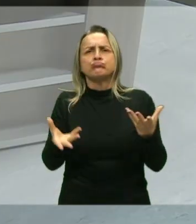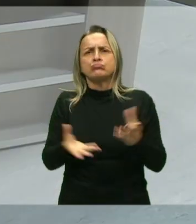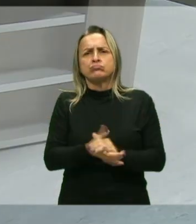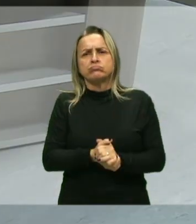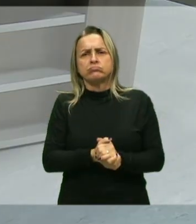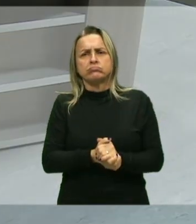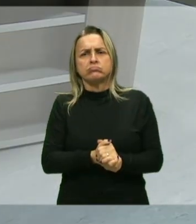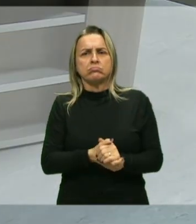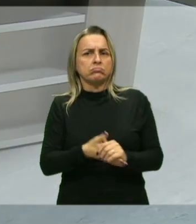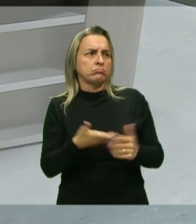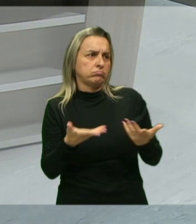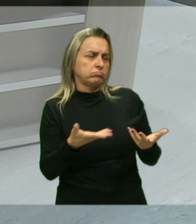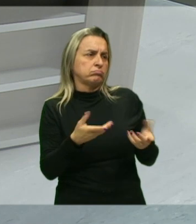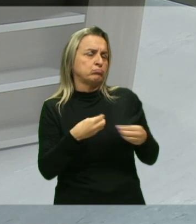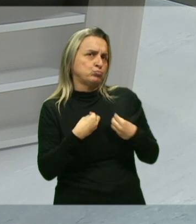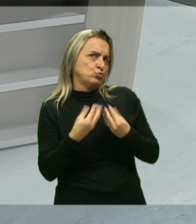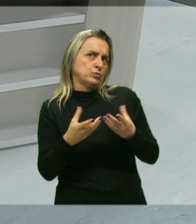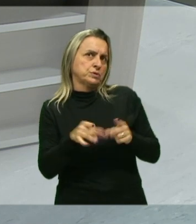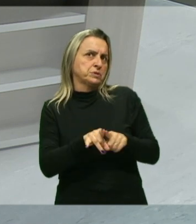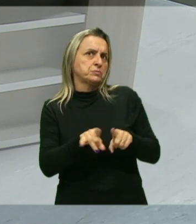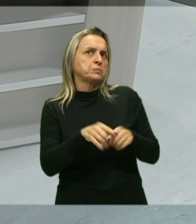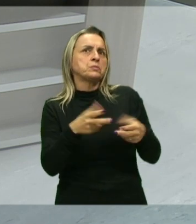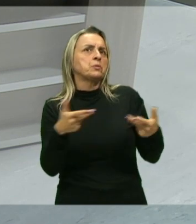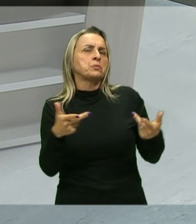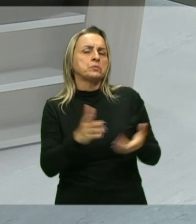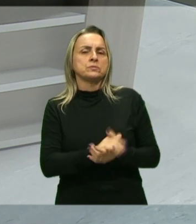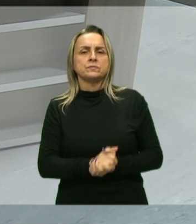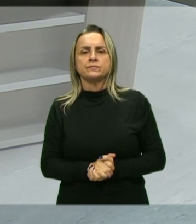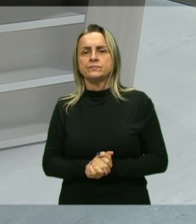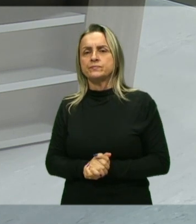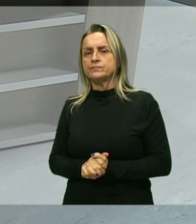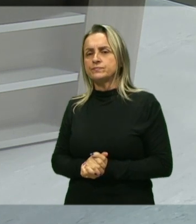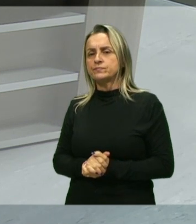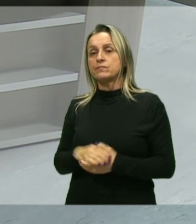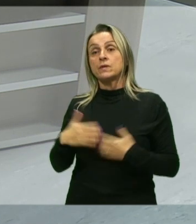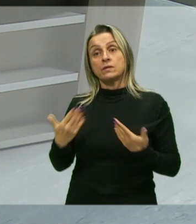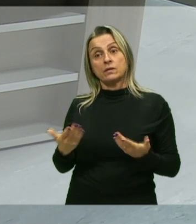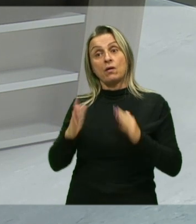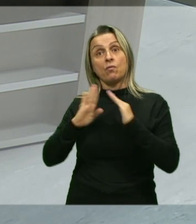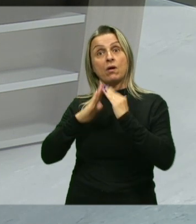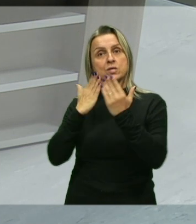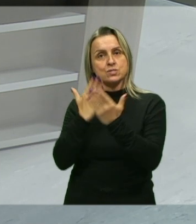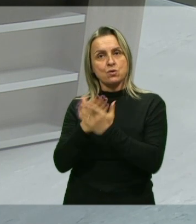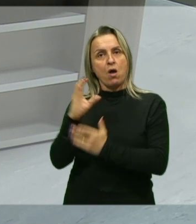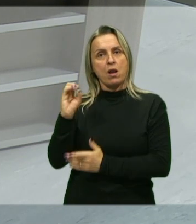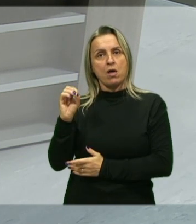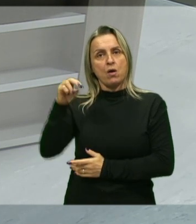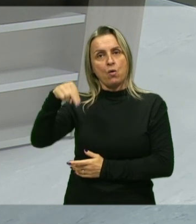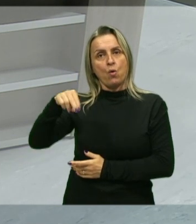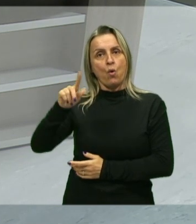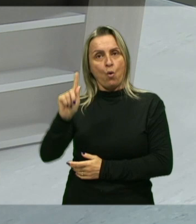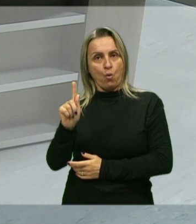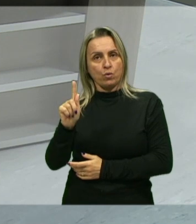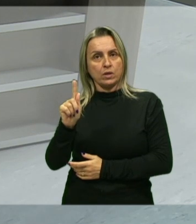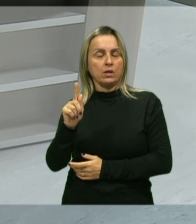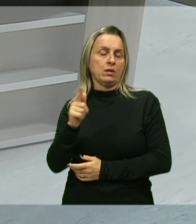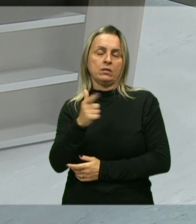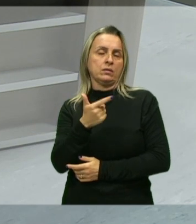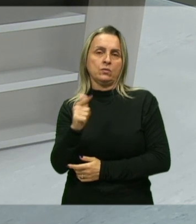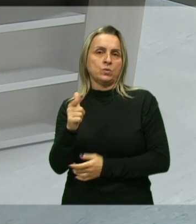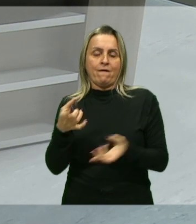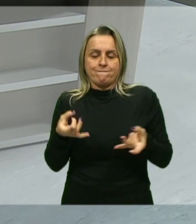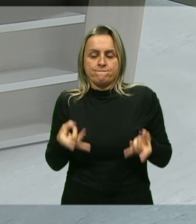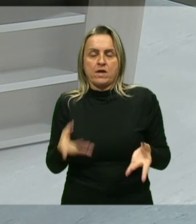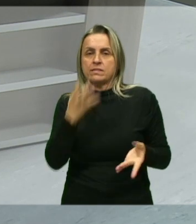das doações que, evidentemente, vocês necessitam, né? Então, como a escola é uma ONG e não existe venda de cão-guia, mundialmente não existe, né?